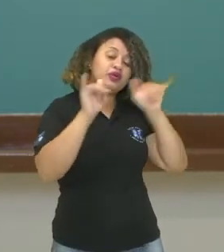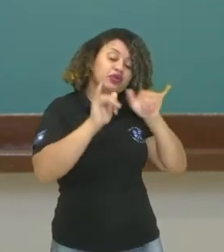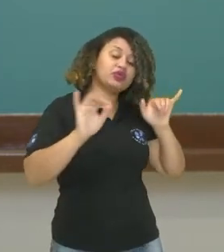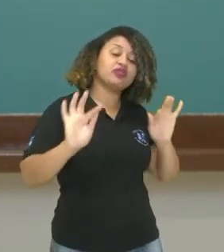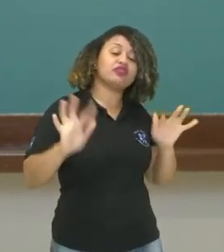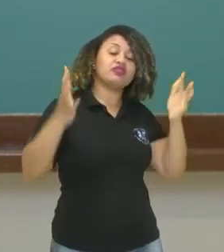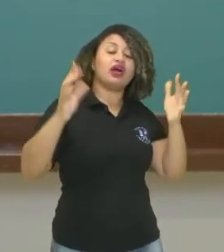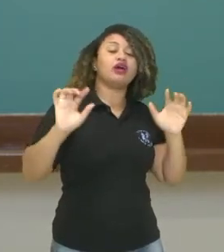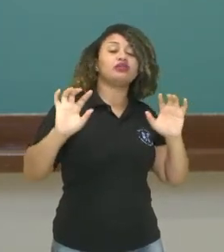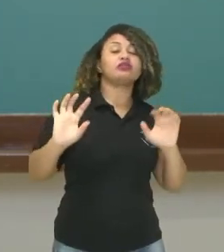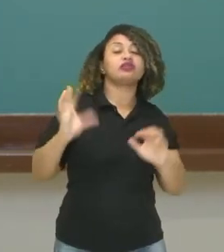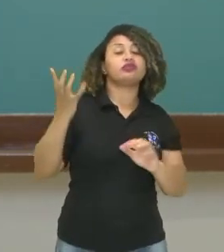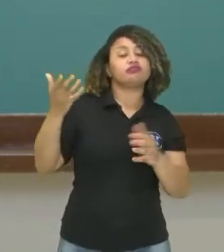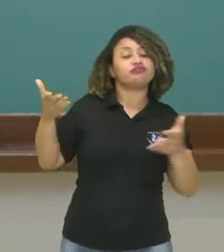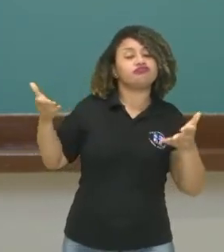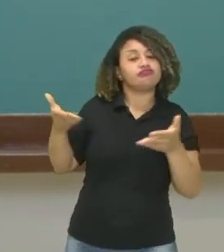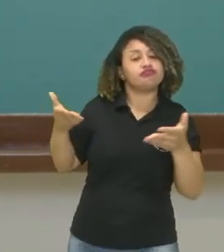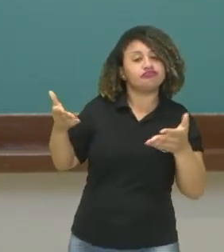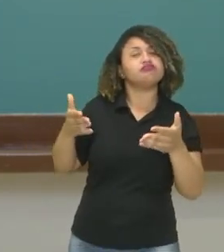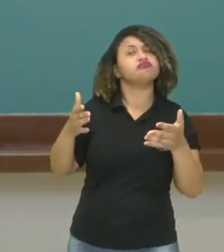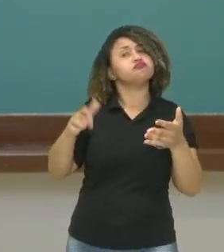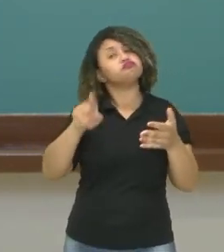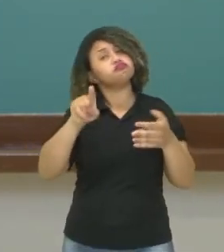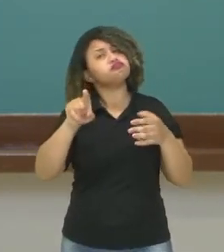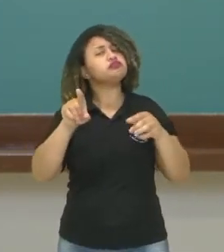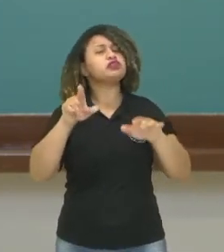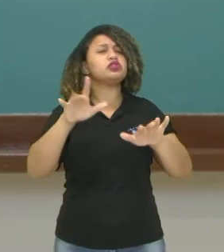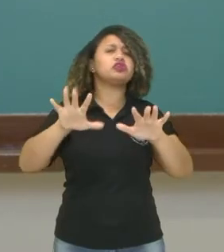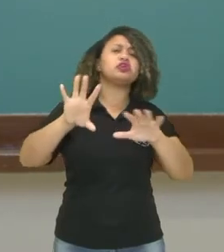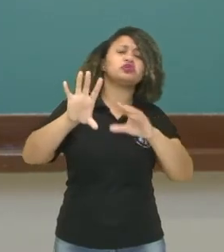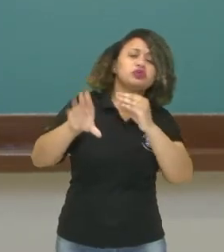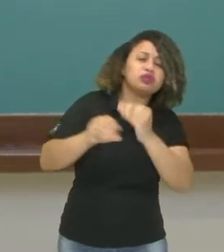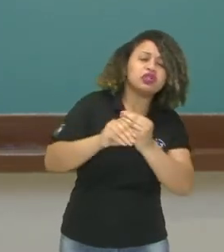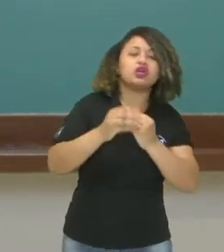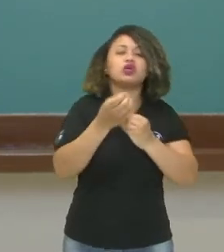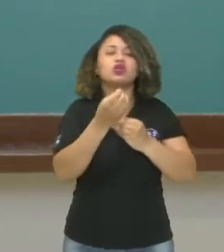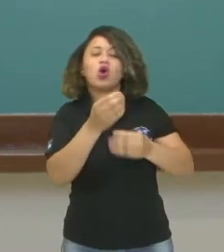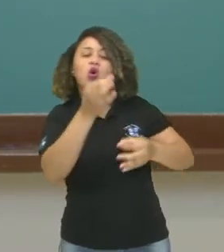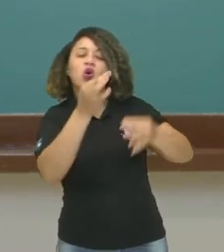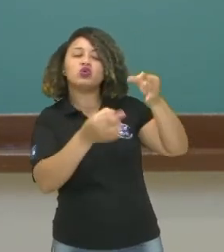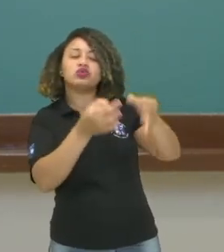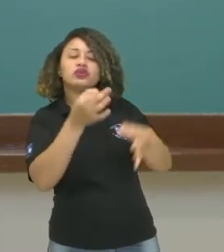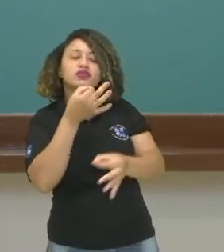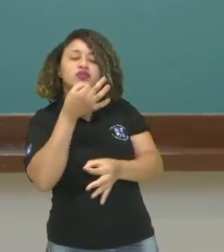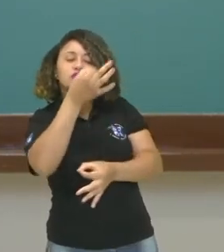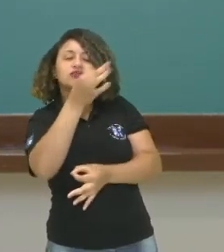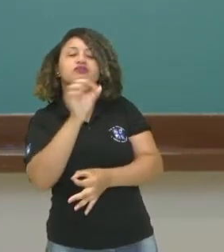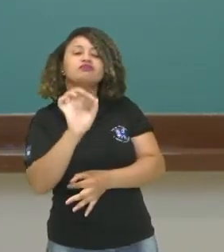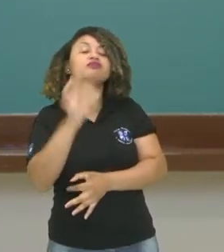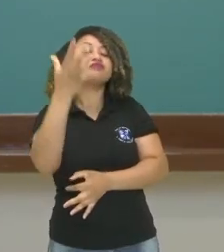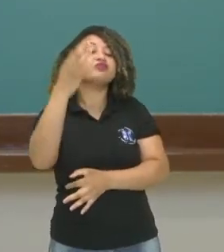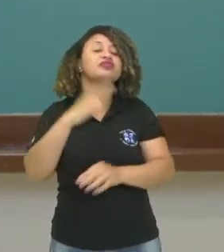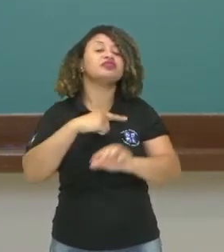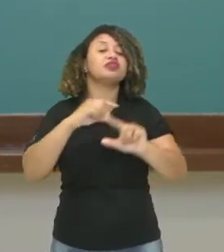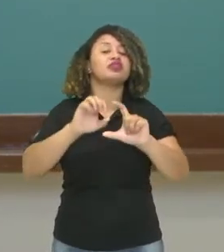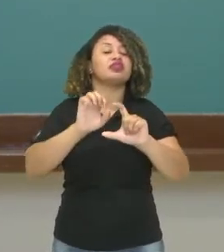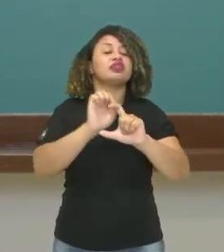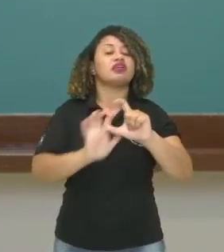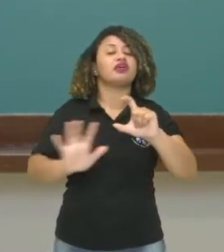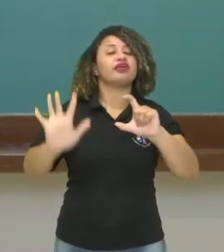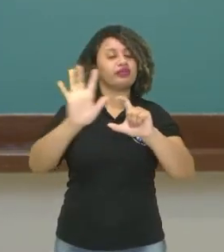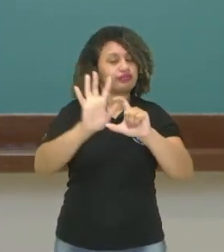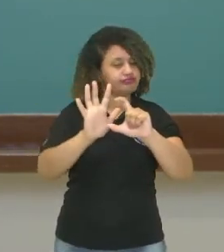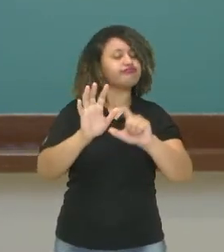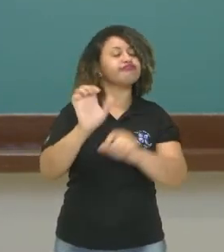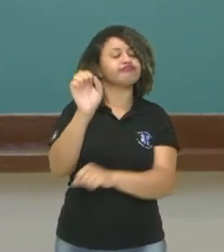E próximo, completando ou julgando essas notícias, esses acontecimentos, vem a charge. Isso